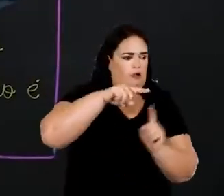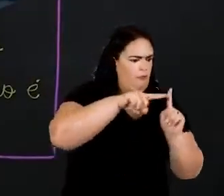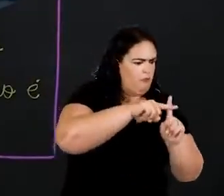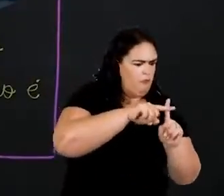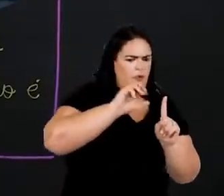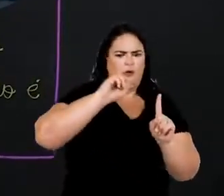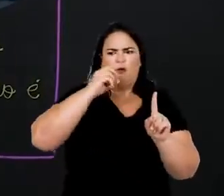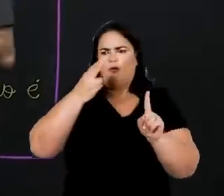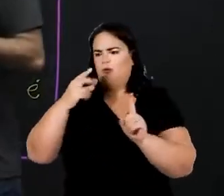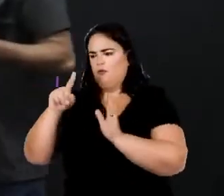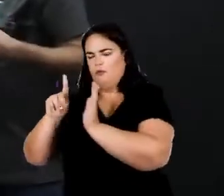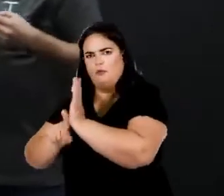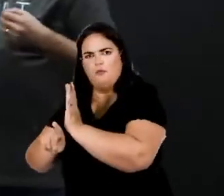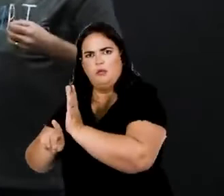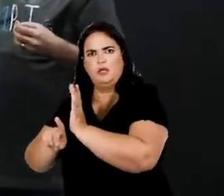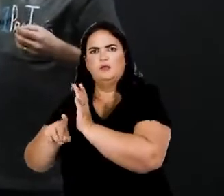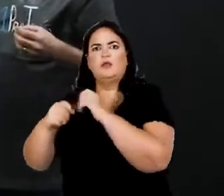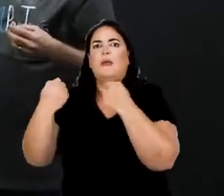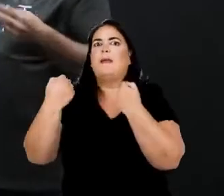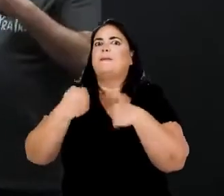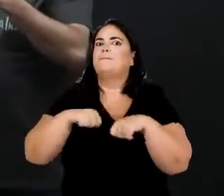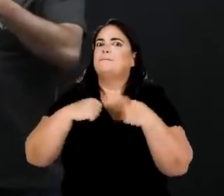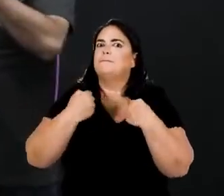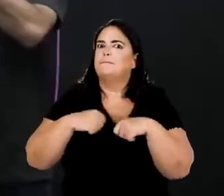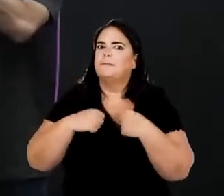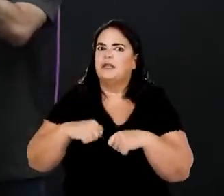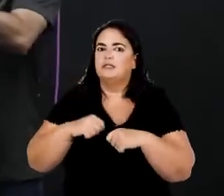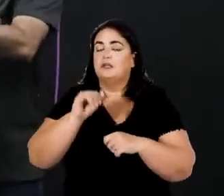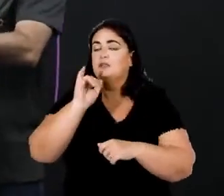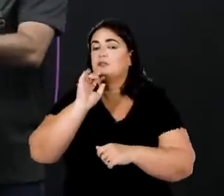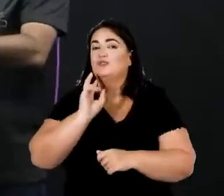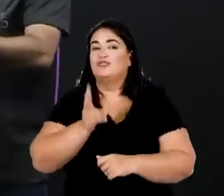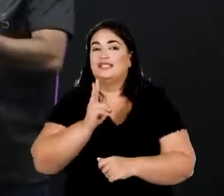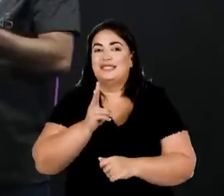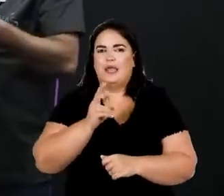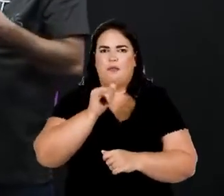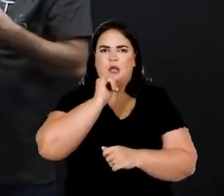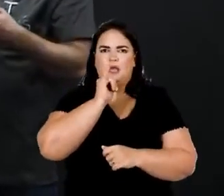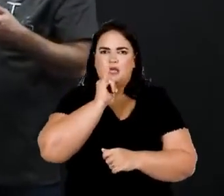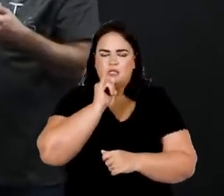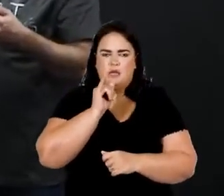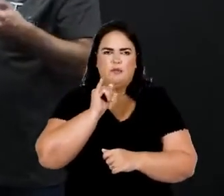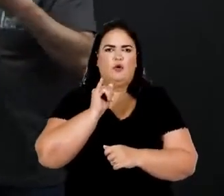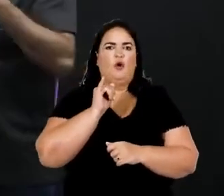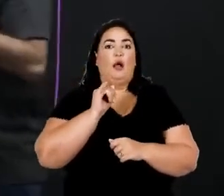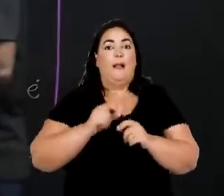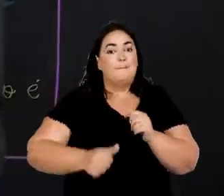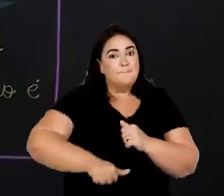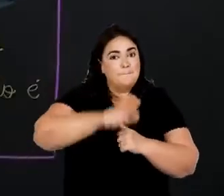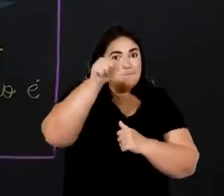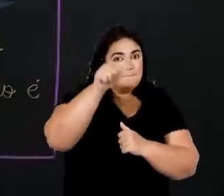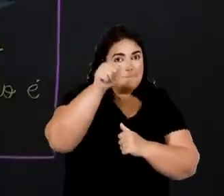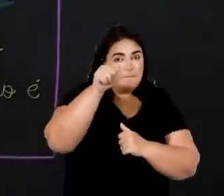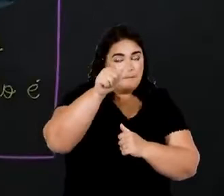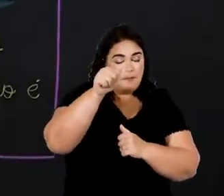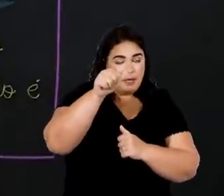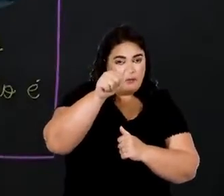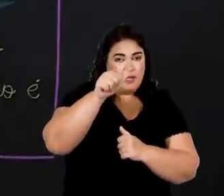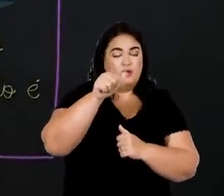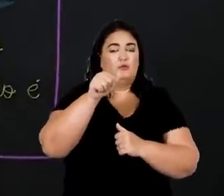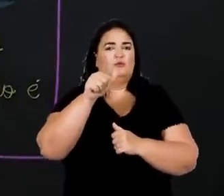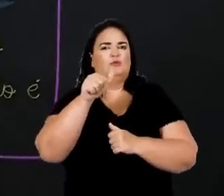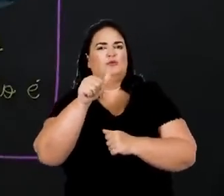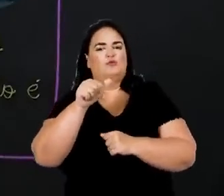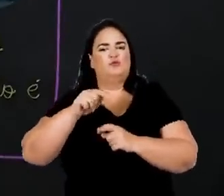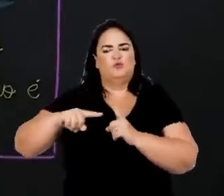sinais na verdade eles sempre deverão estar localizados à esquerda do número nunca direita Então quer dizer que